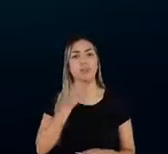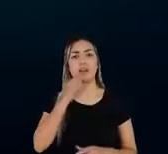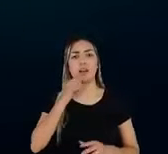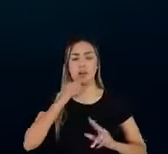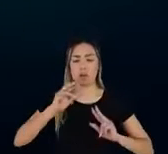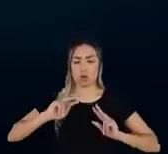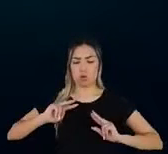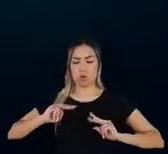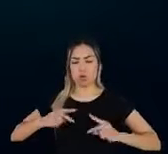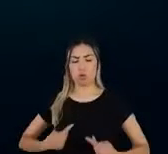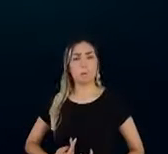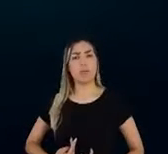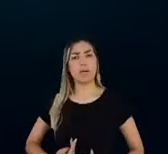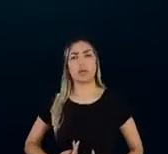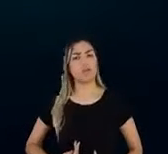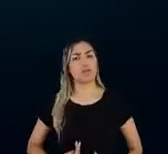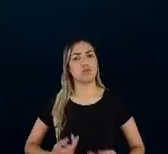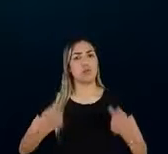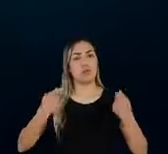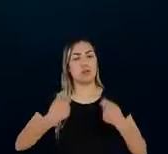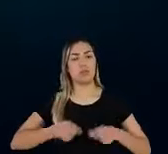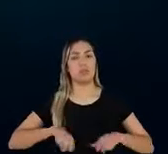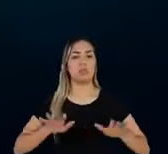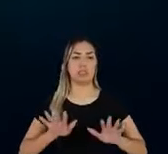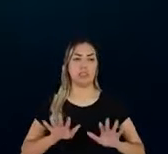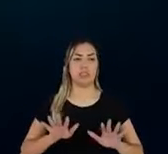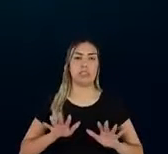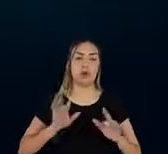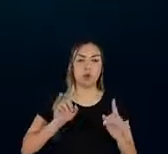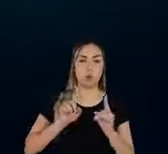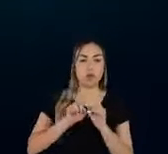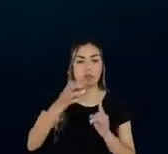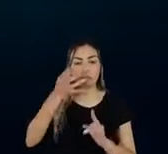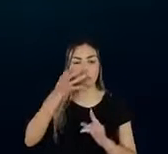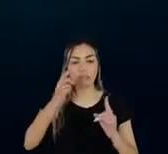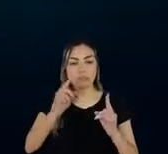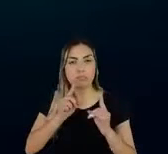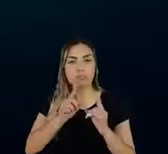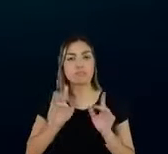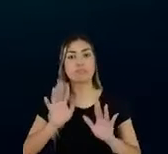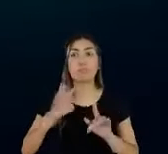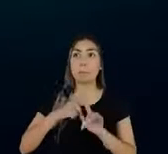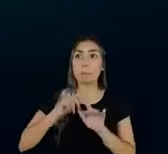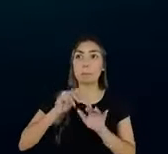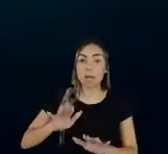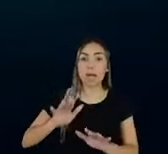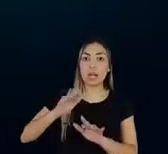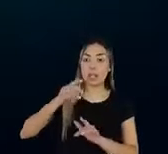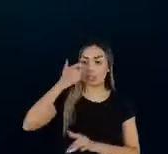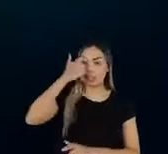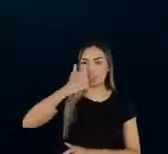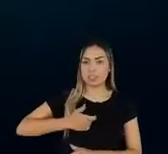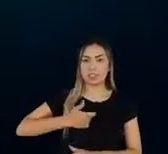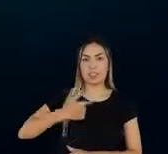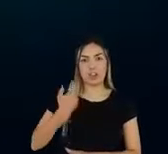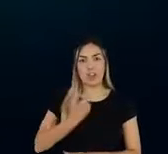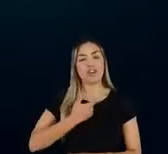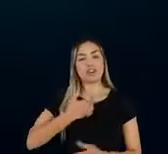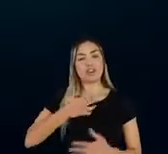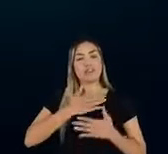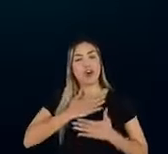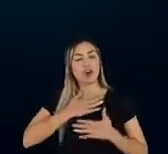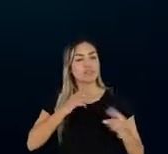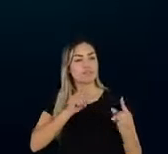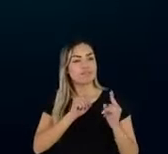e usa a tecnologia o ser humano para onde faz diferença seu contato humano Ambev por exemplo em outro caso aqui De preto